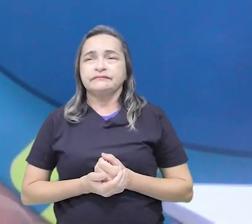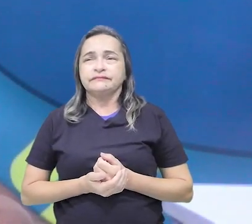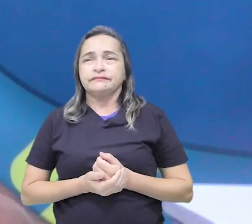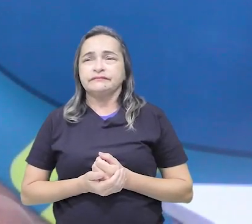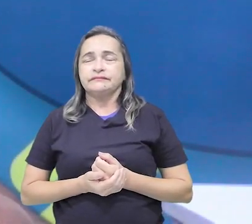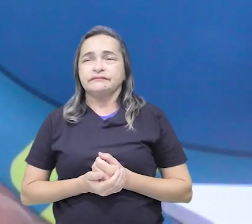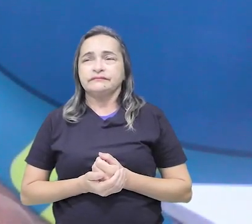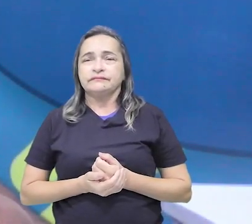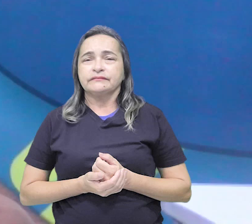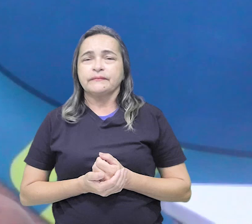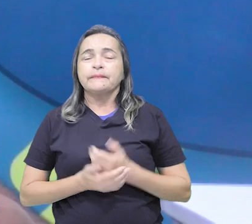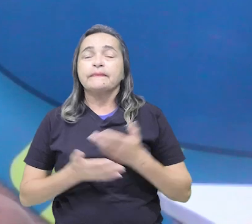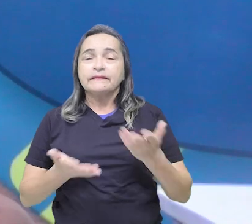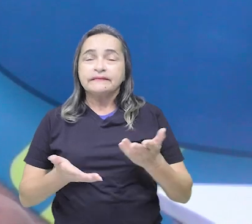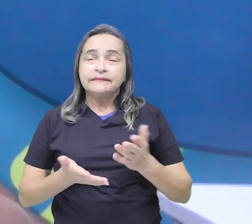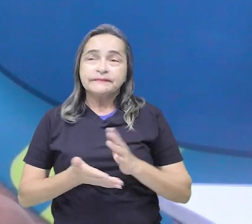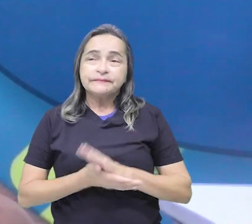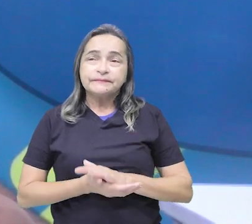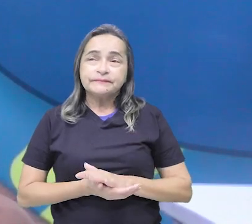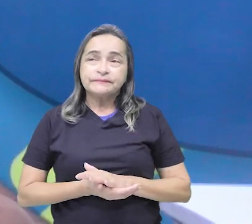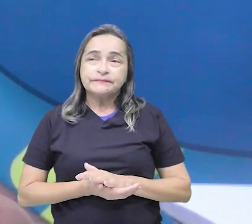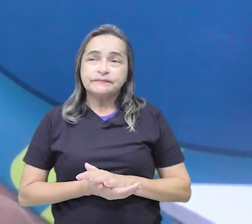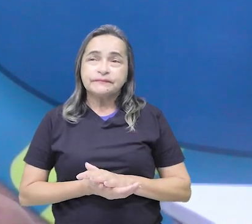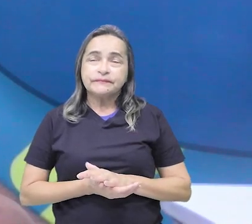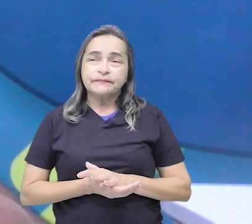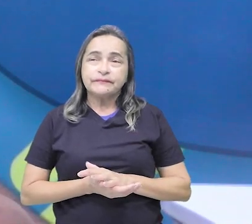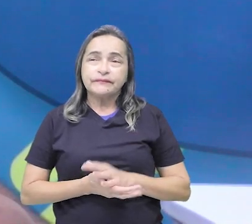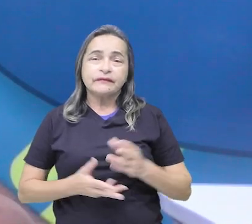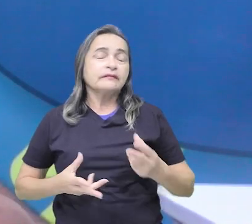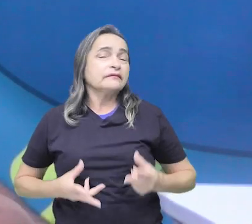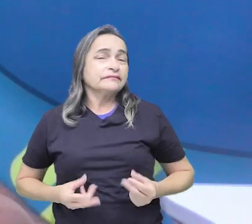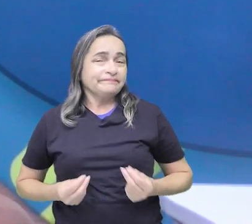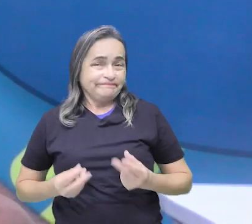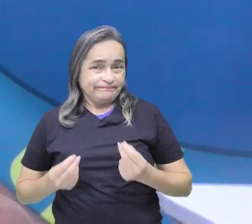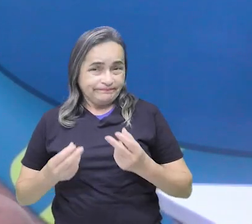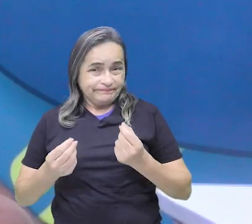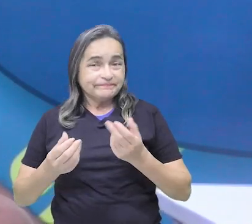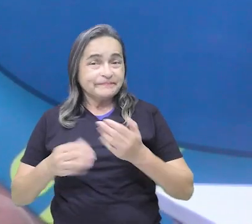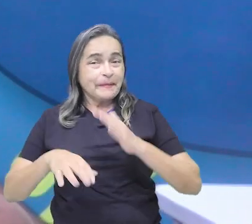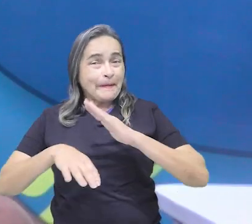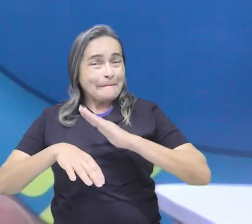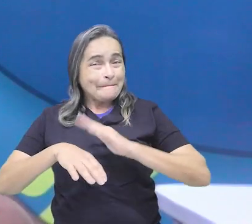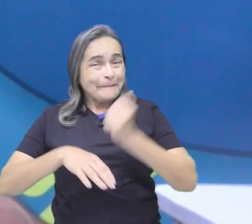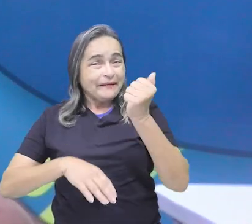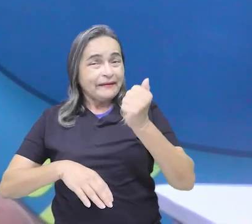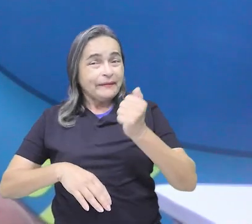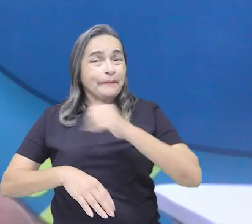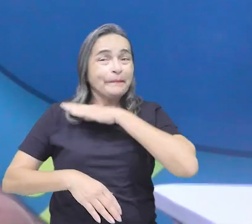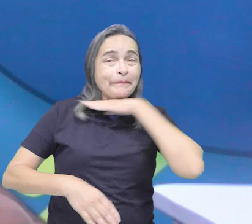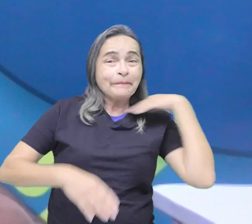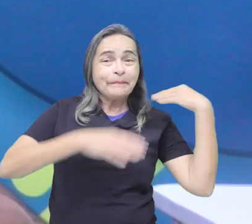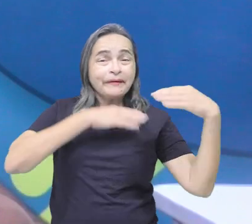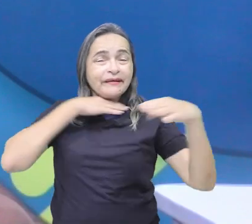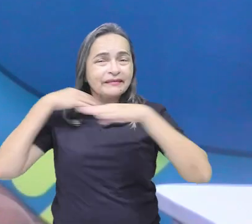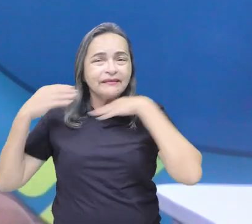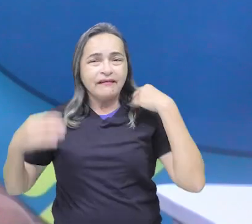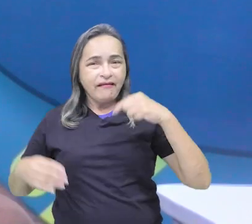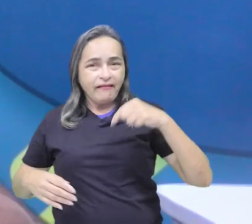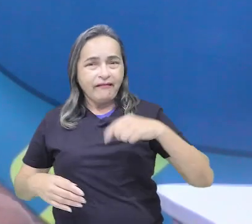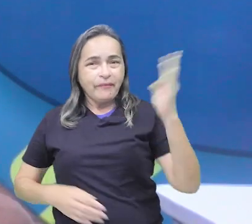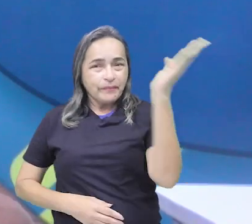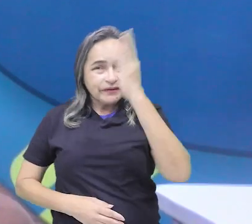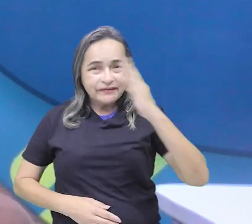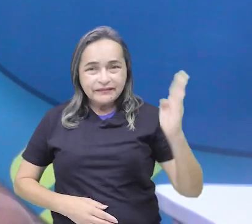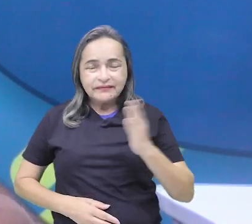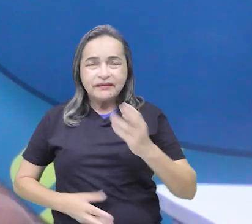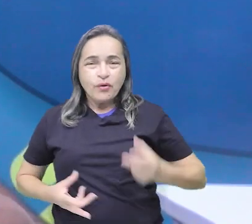que, por gênero, um dos cânceres, ou o câncer que mais mata brasileiros é o câncer de próstata. Sim. Por que